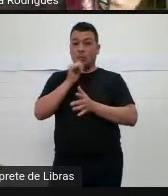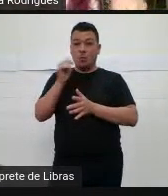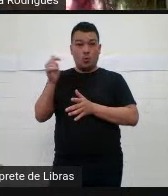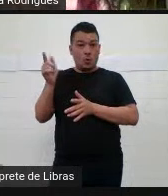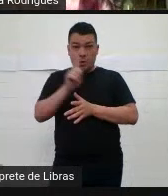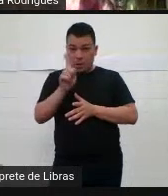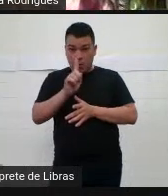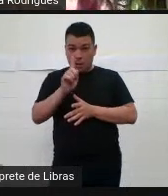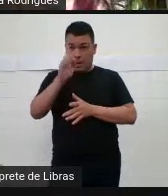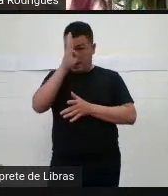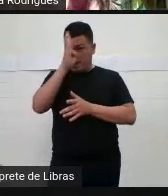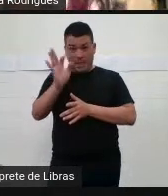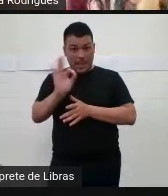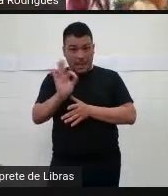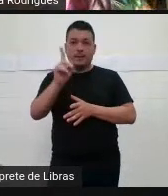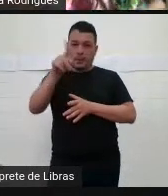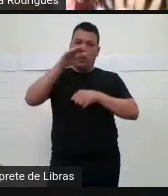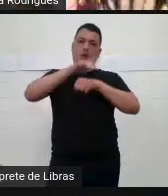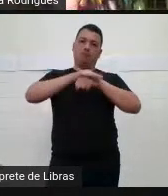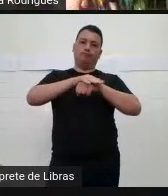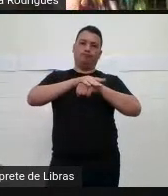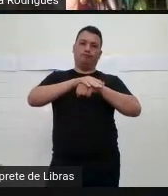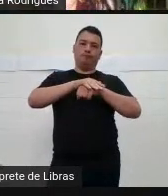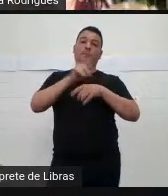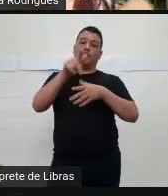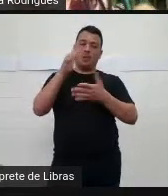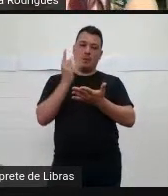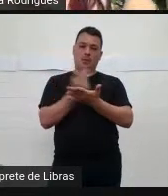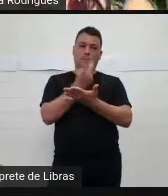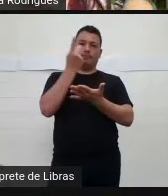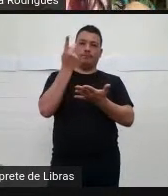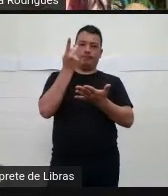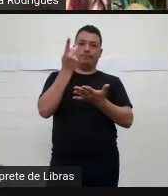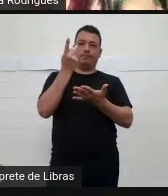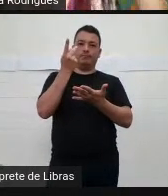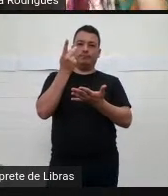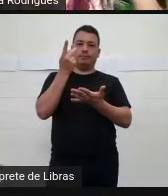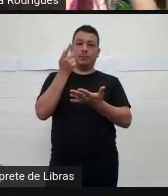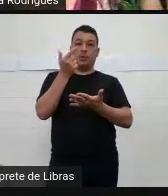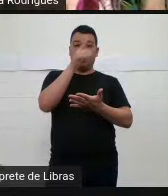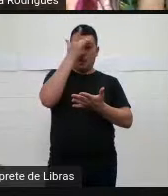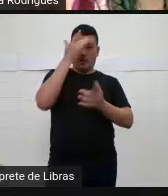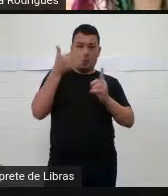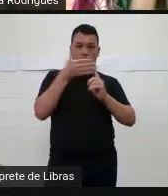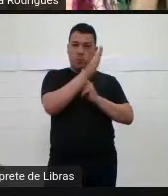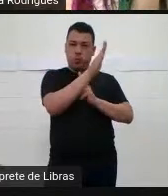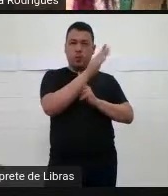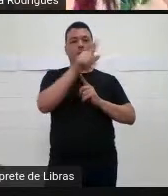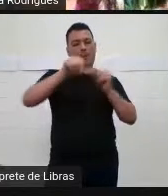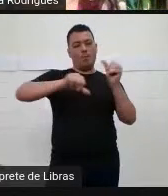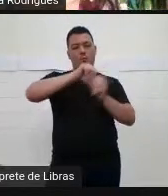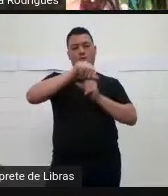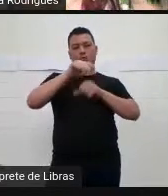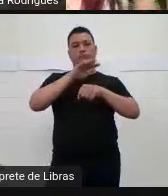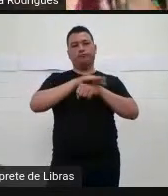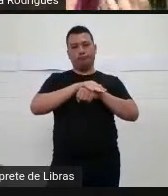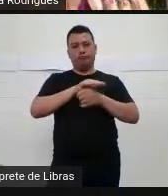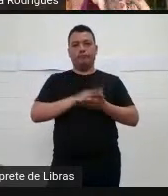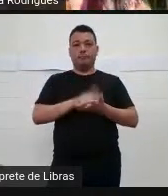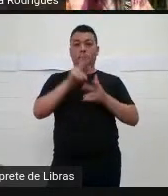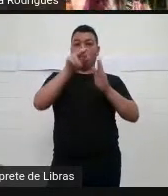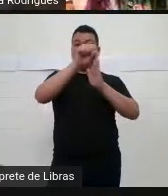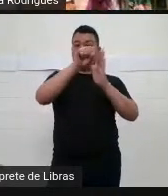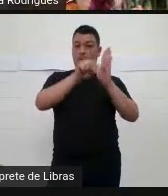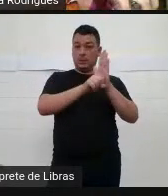anormal e assim sucessivamente, que é o que vai acontecer com as dissidências. Então, da mesma forma que o século XIX